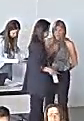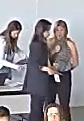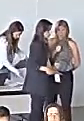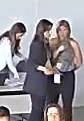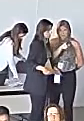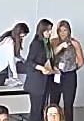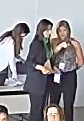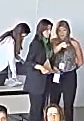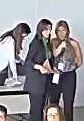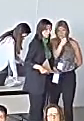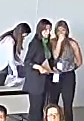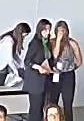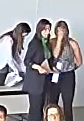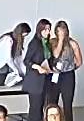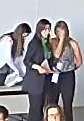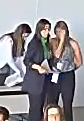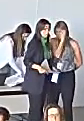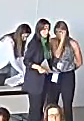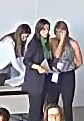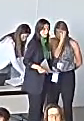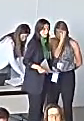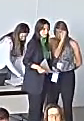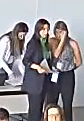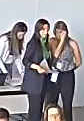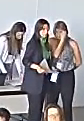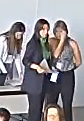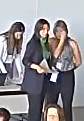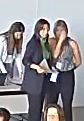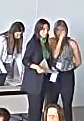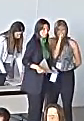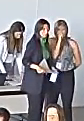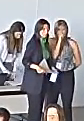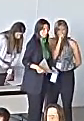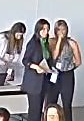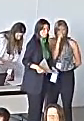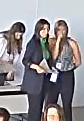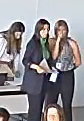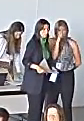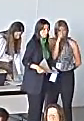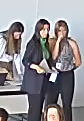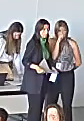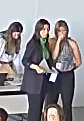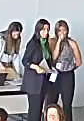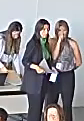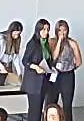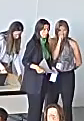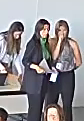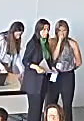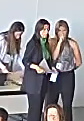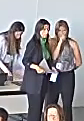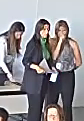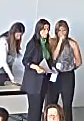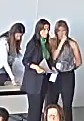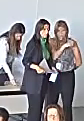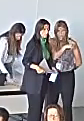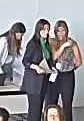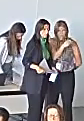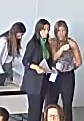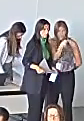essa solicitação do deputado Wendel. Achei muito importante essa audiência pública. Realmente